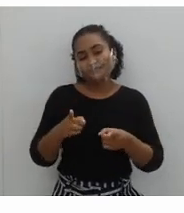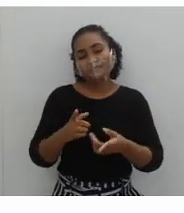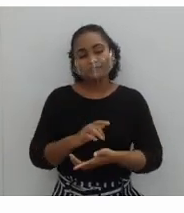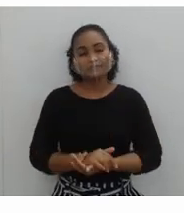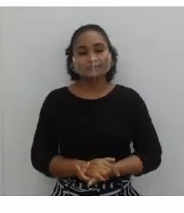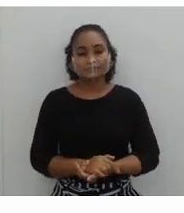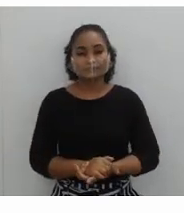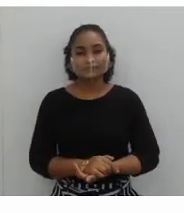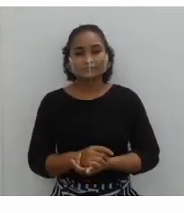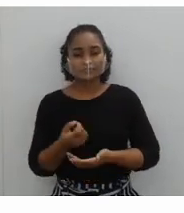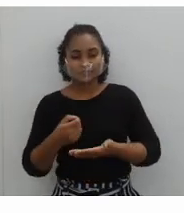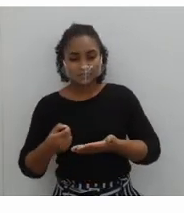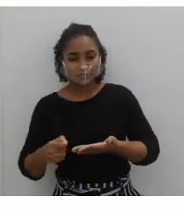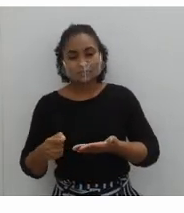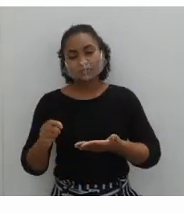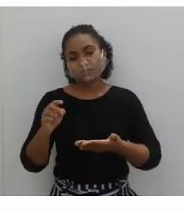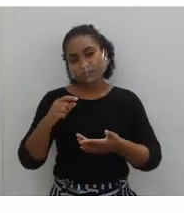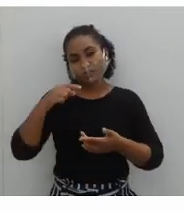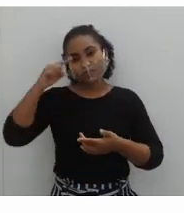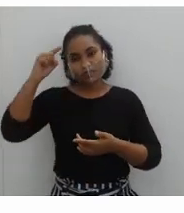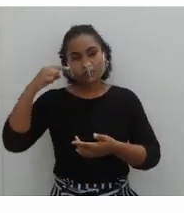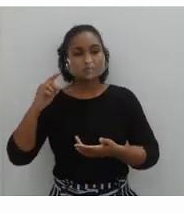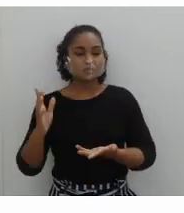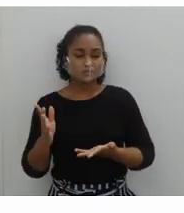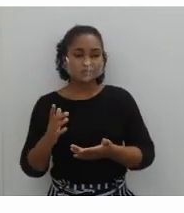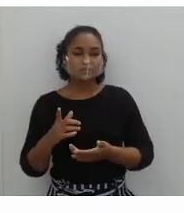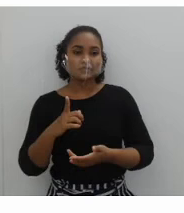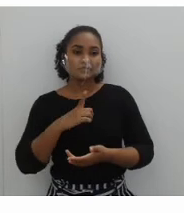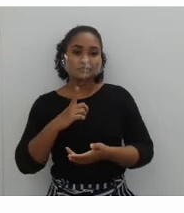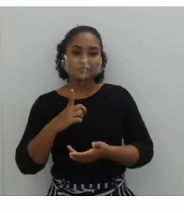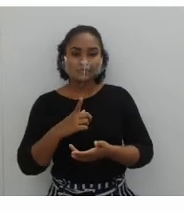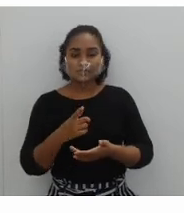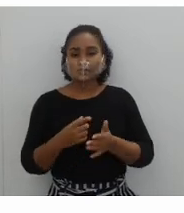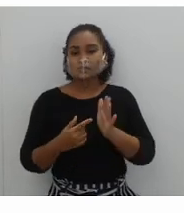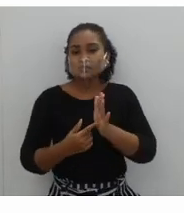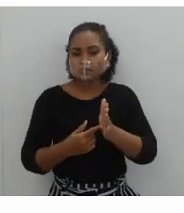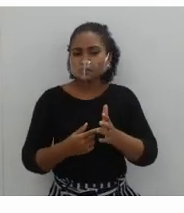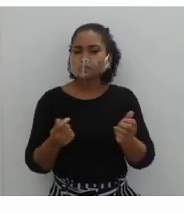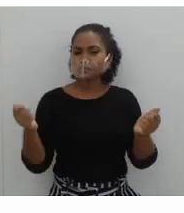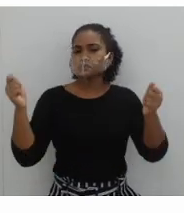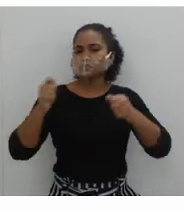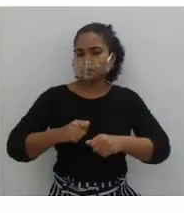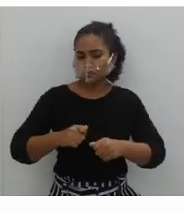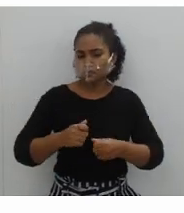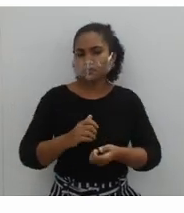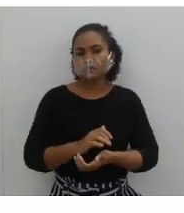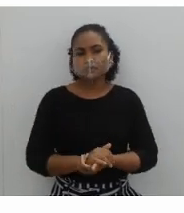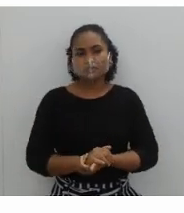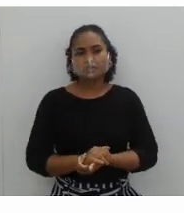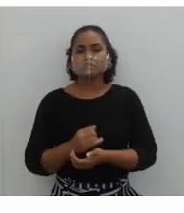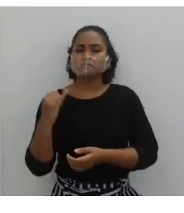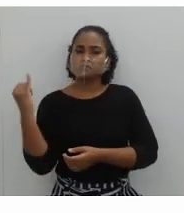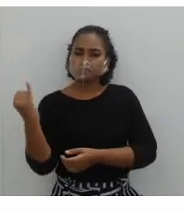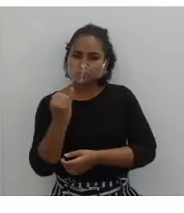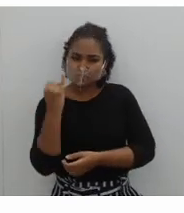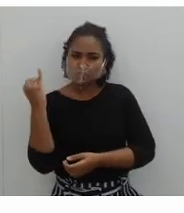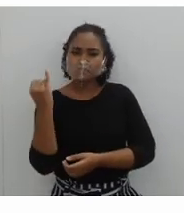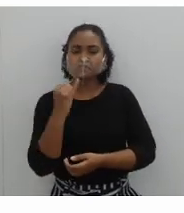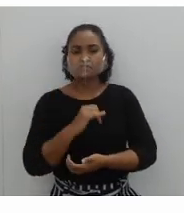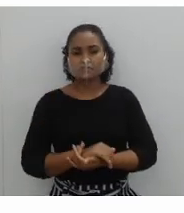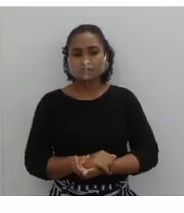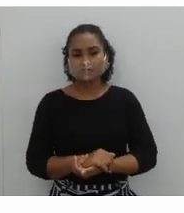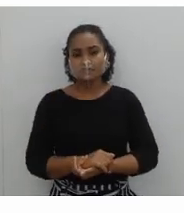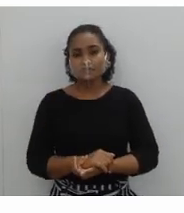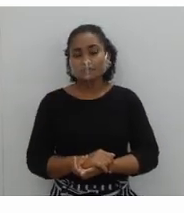uma mudança de escrita, acento e tal. Potential, né? Potencial. Important,